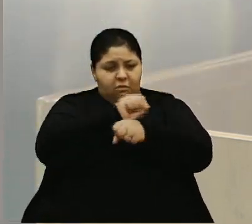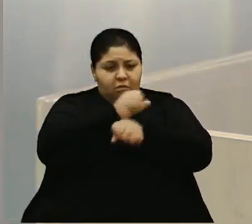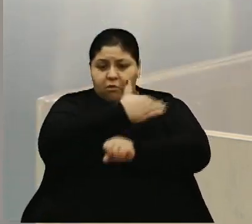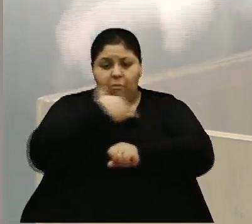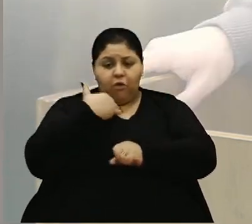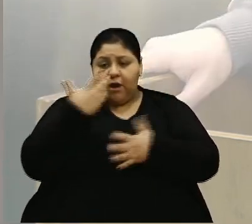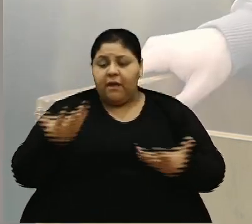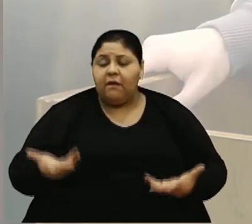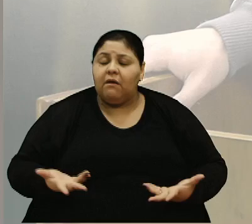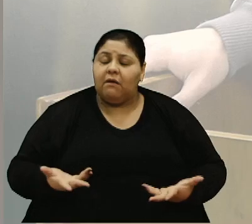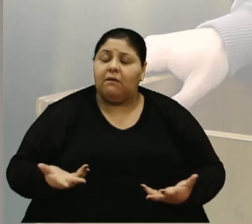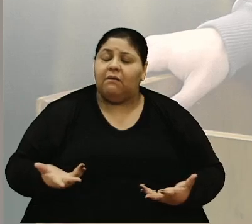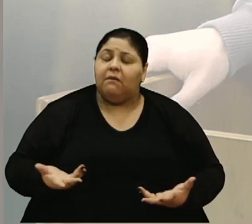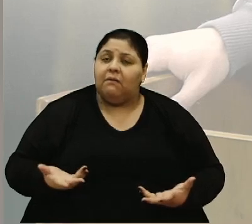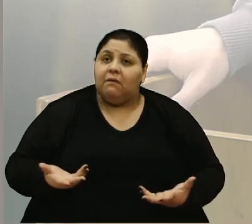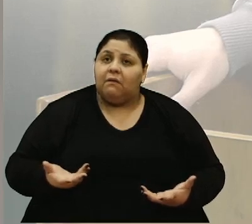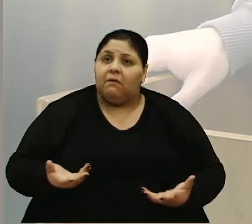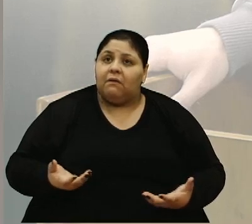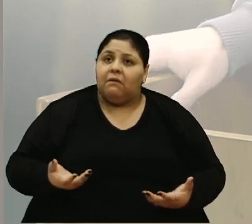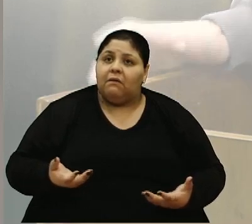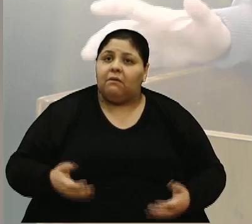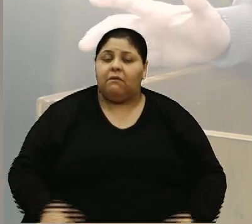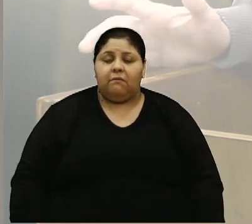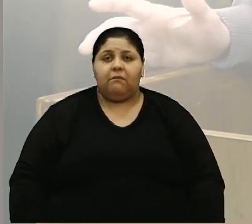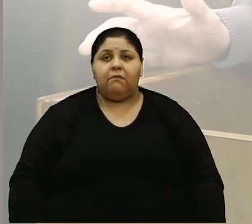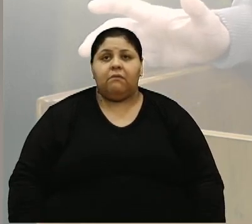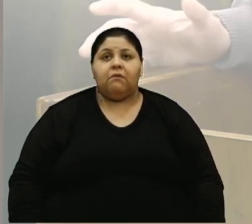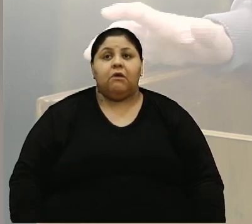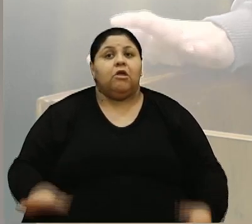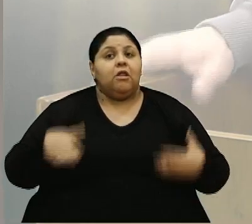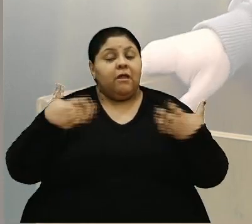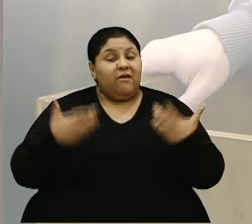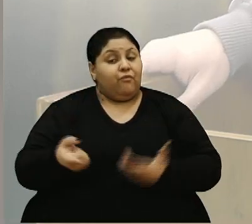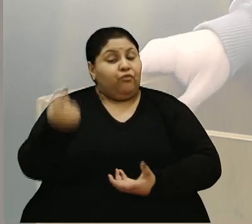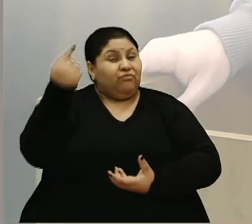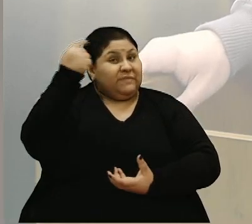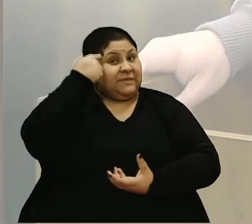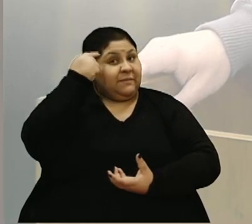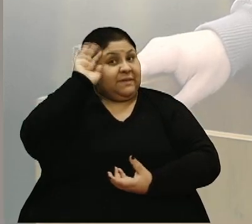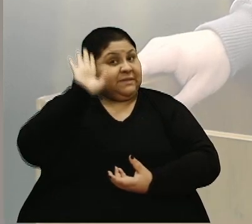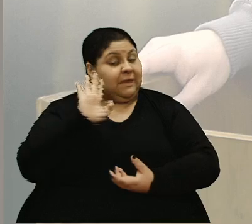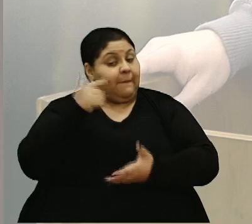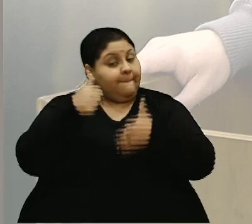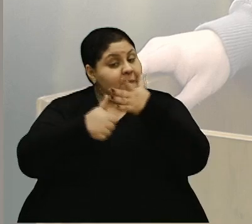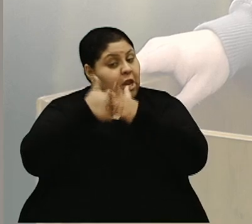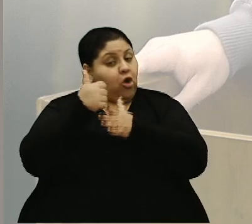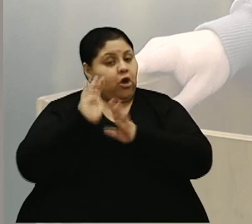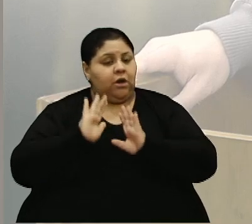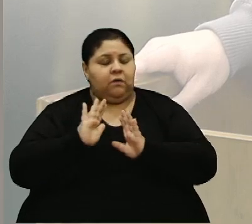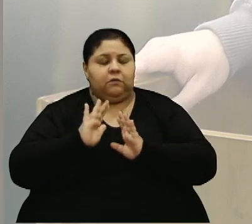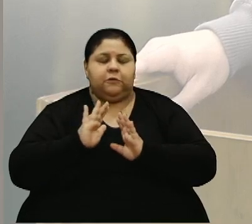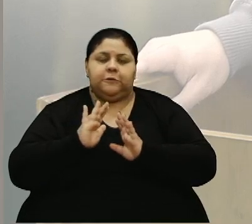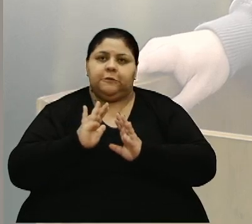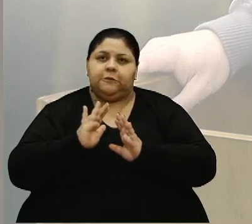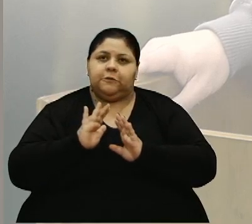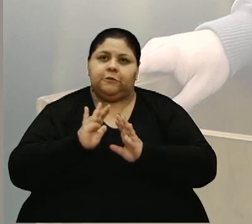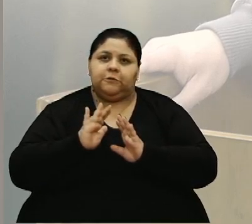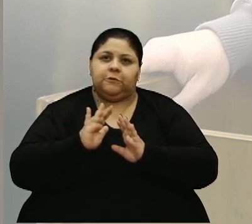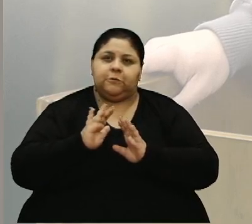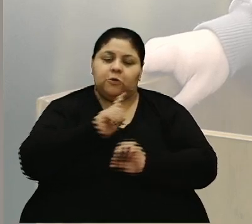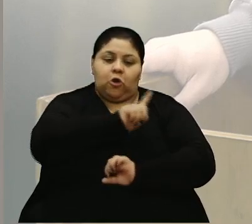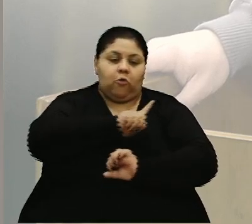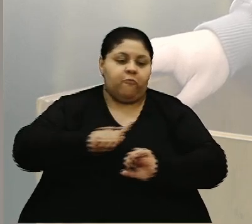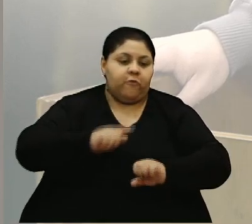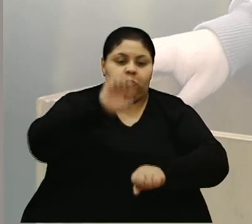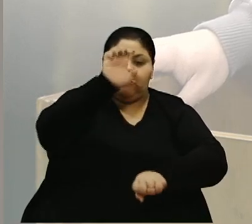morrer. Então, assim, temos que rever essa situação. Acho que em nível de governo de